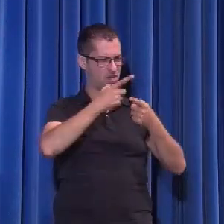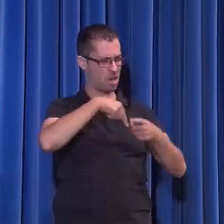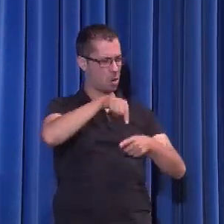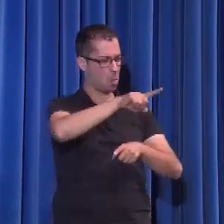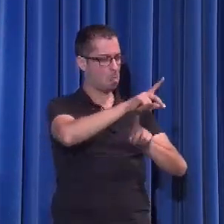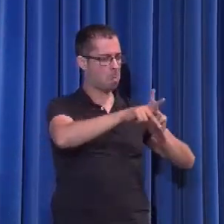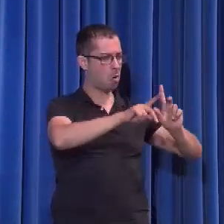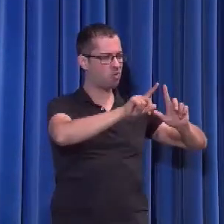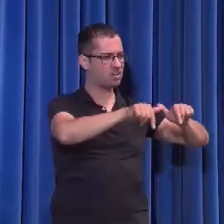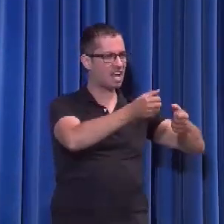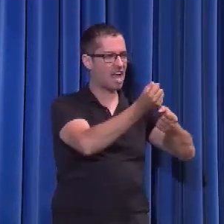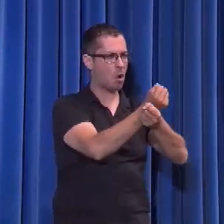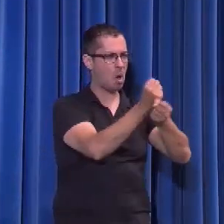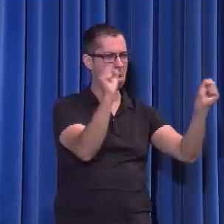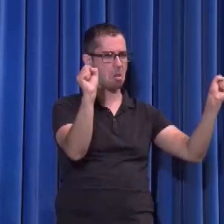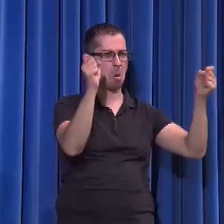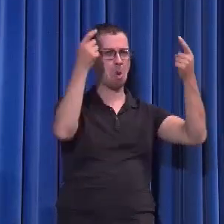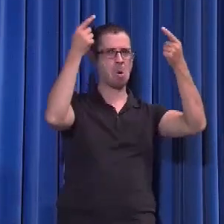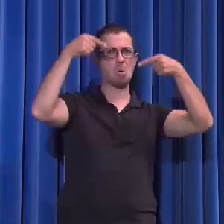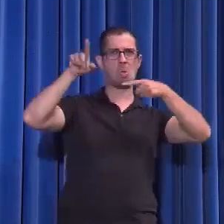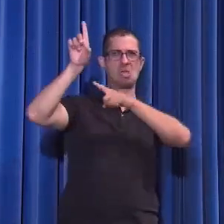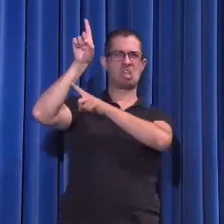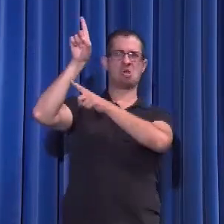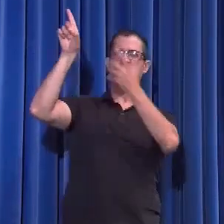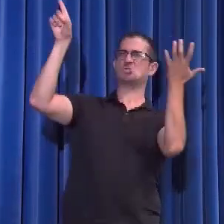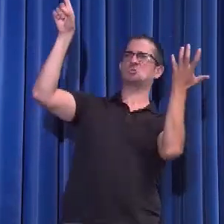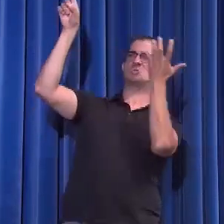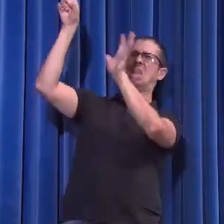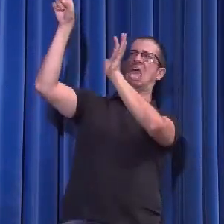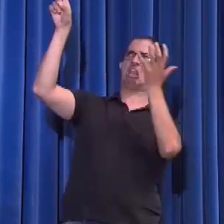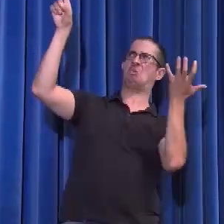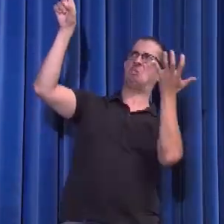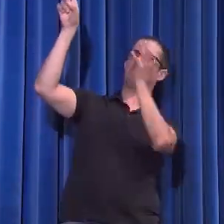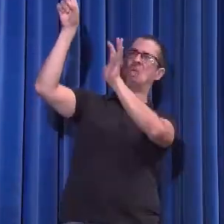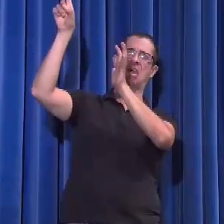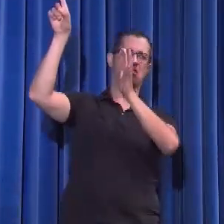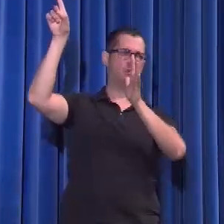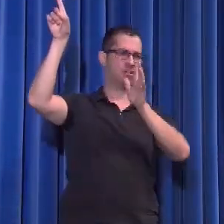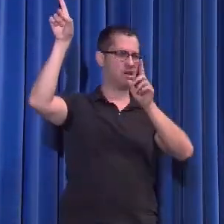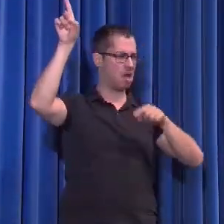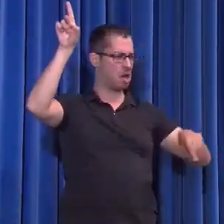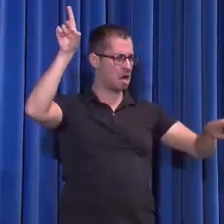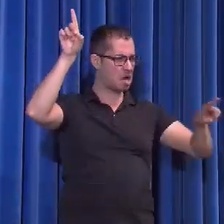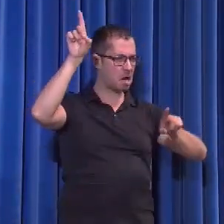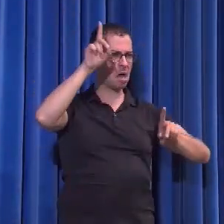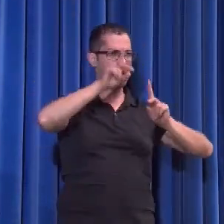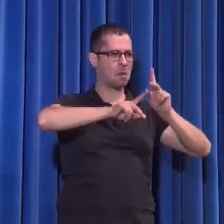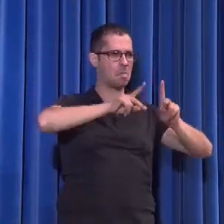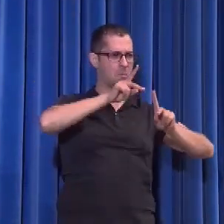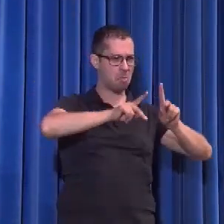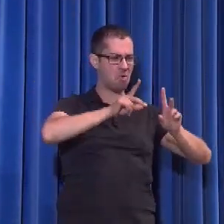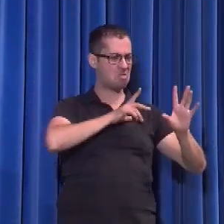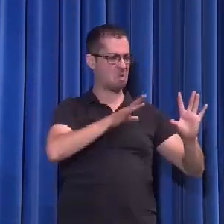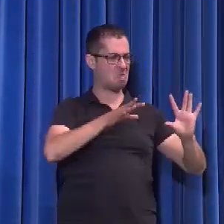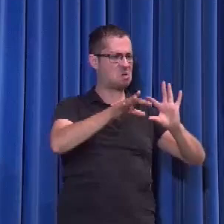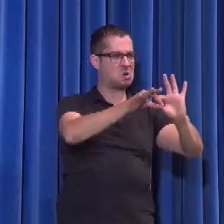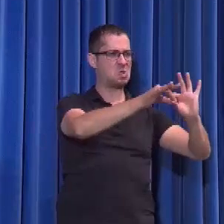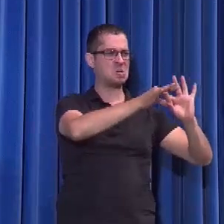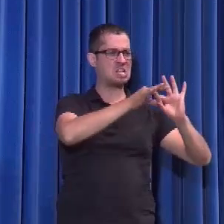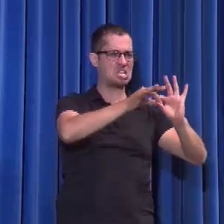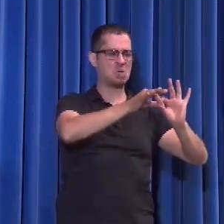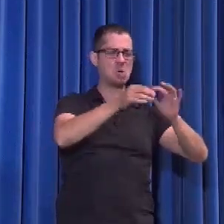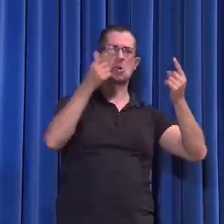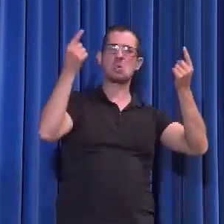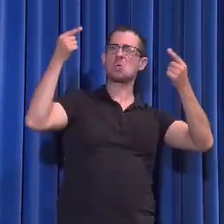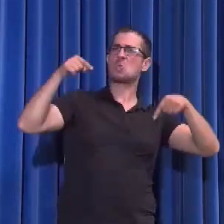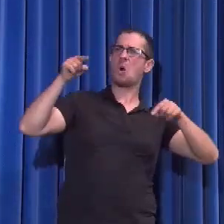Deus. Nós não queremos Deus. As nações conspiram, os povos conspiram. Esta é a realidade